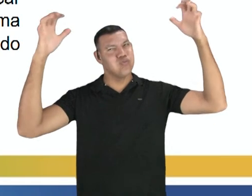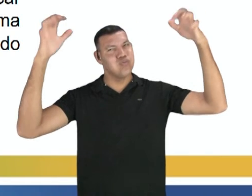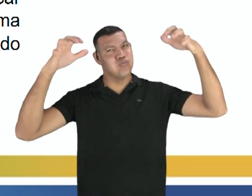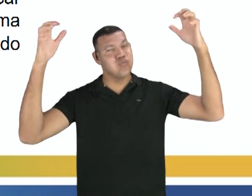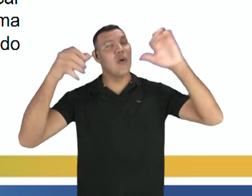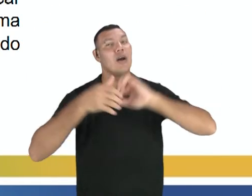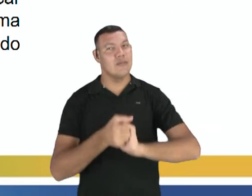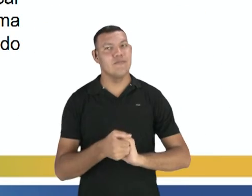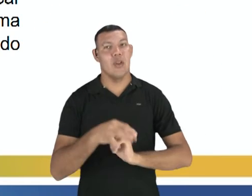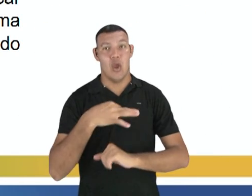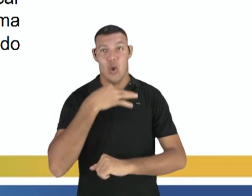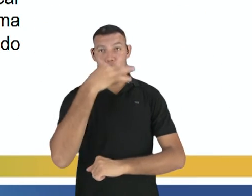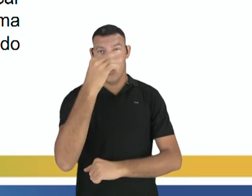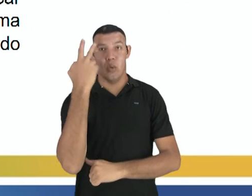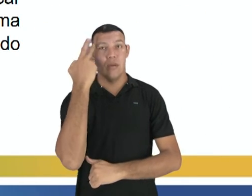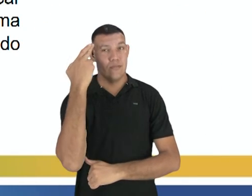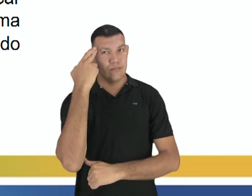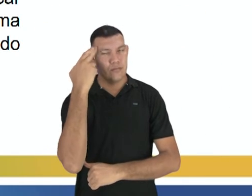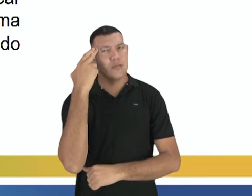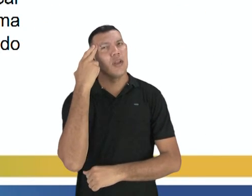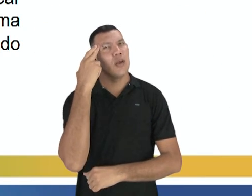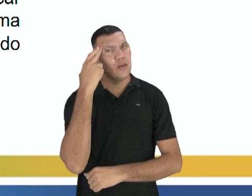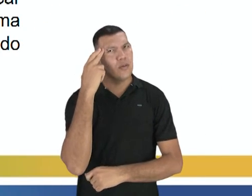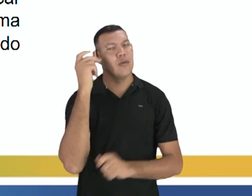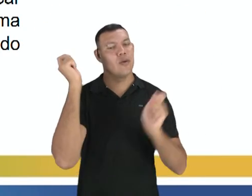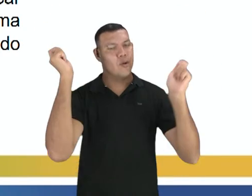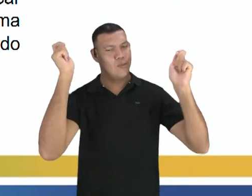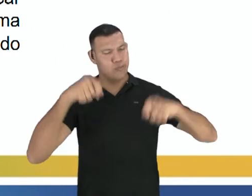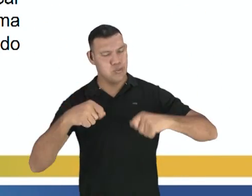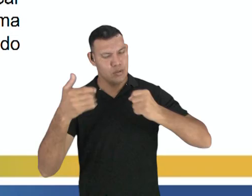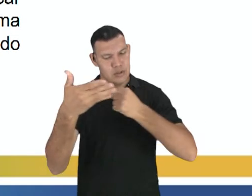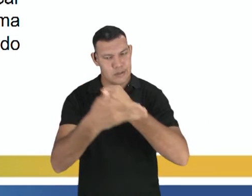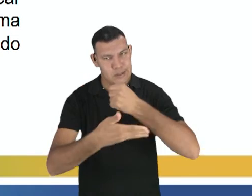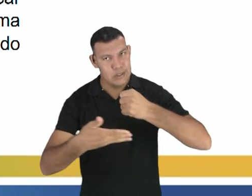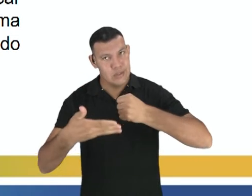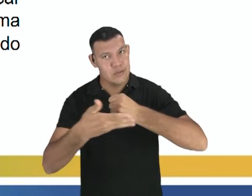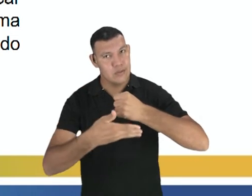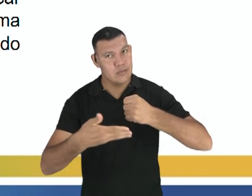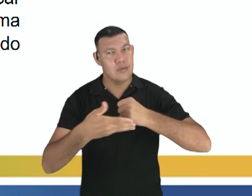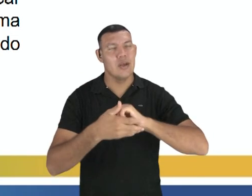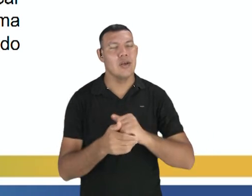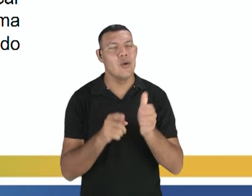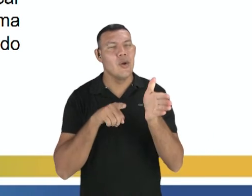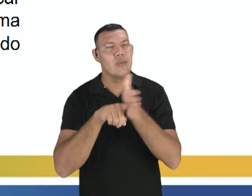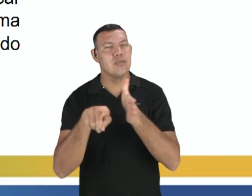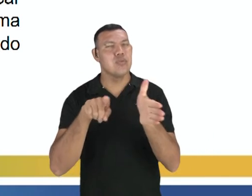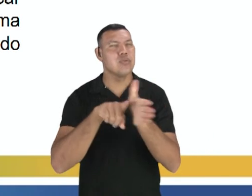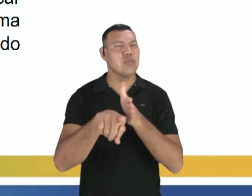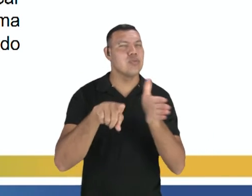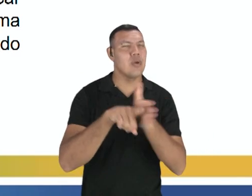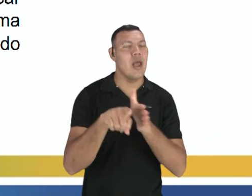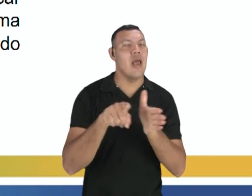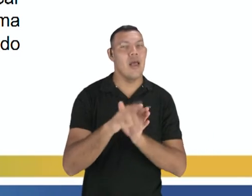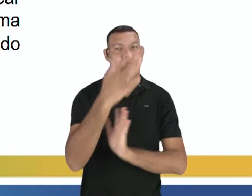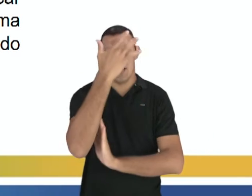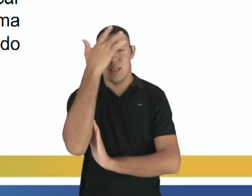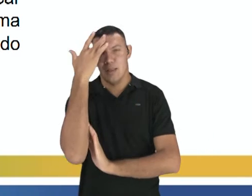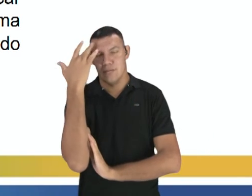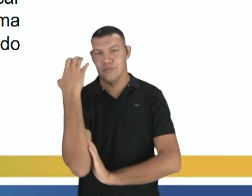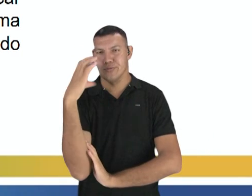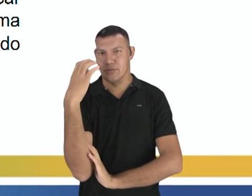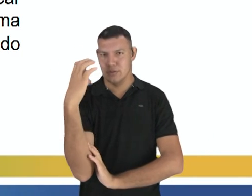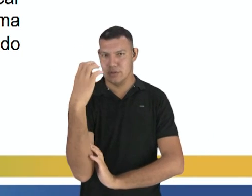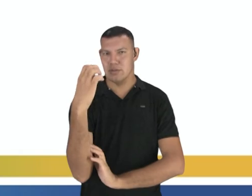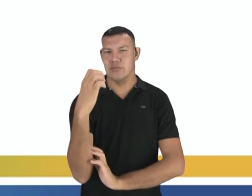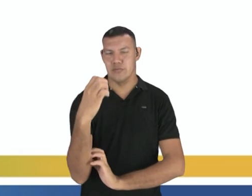dizer que o senso comum, ele pode servir como um questionamento para que os cientistas